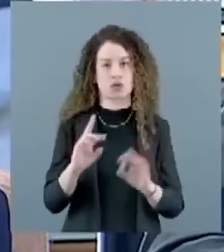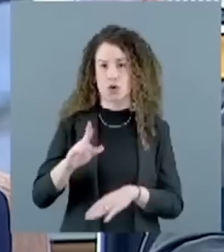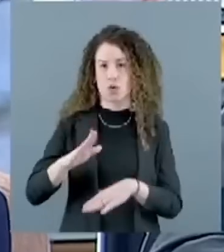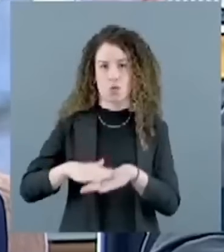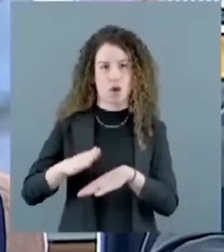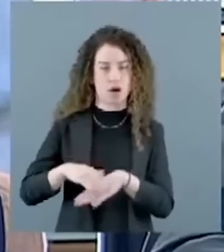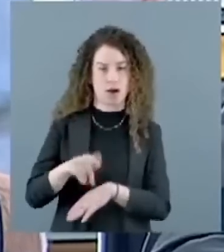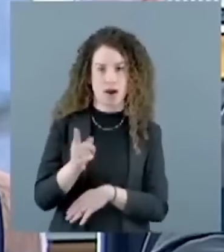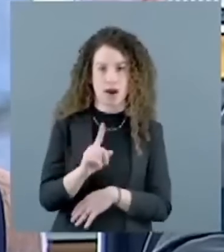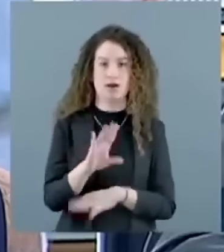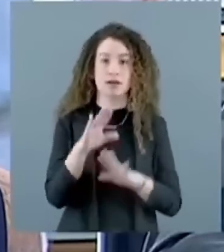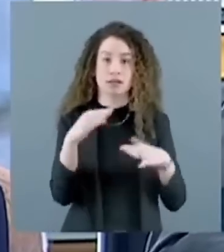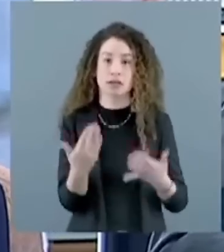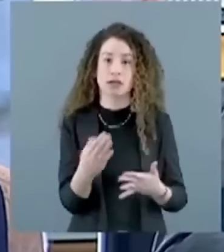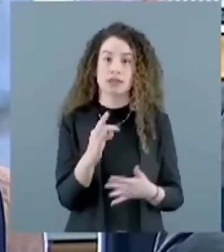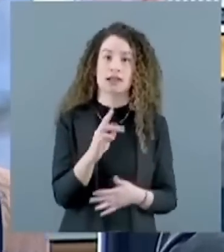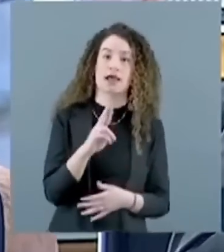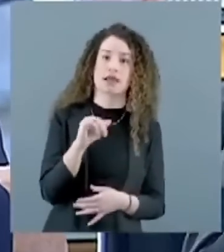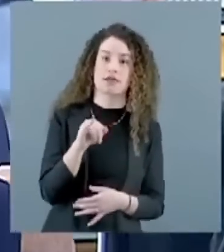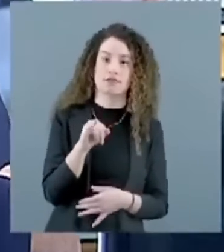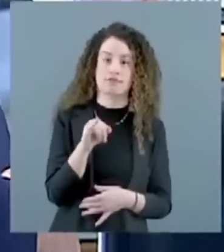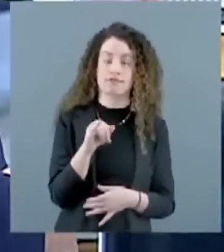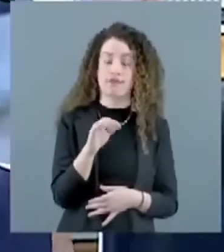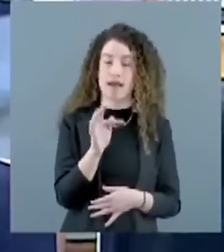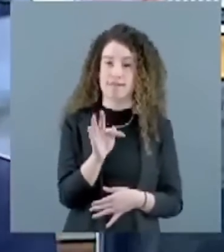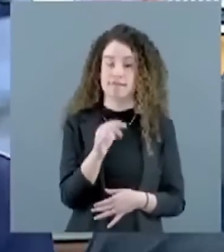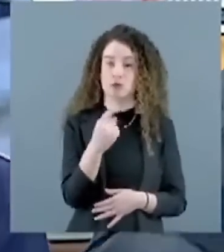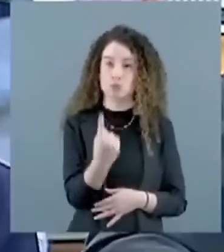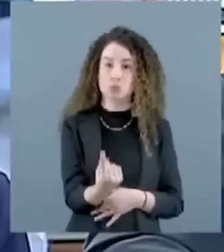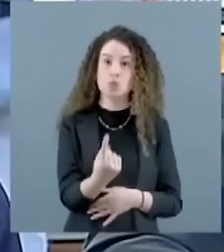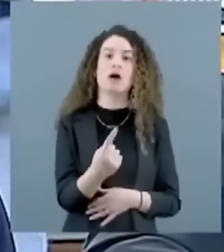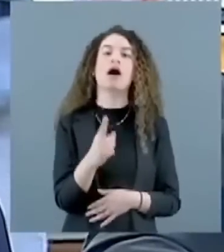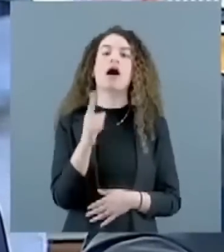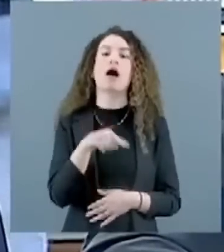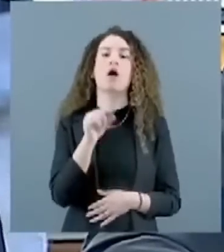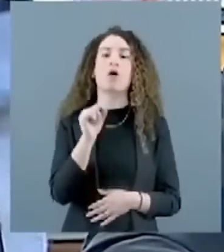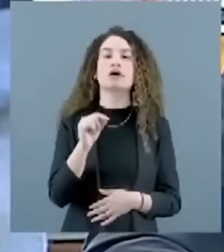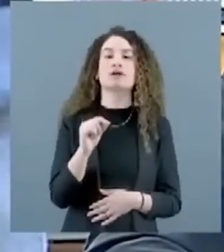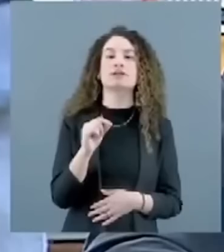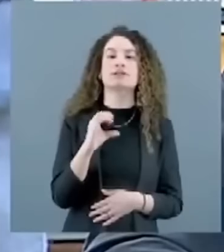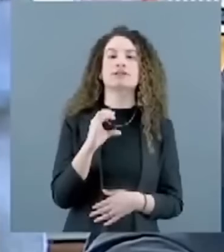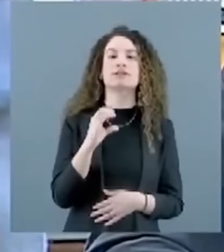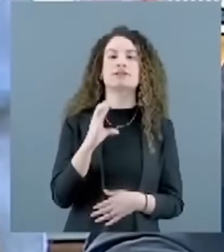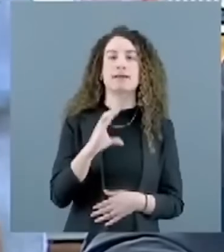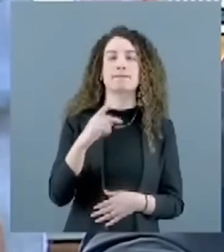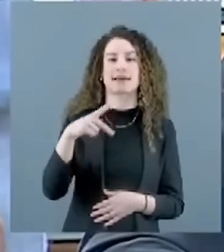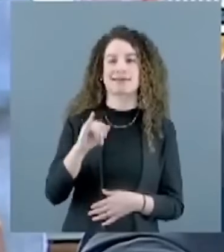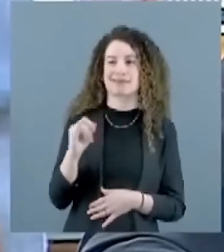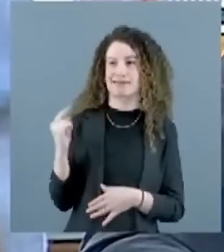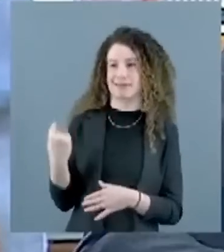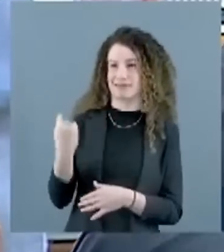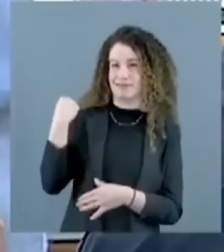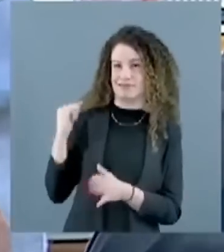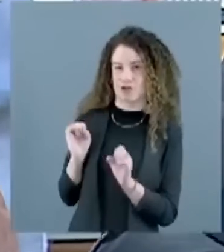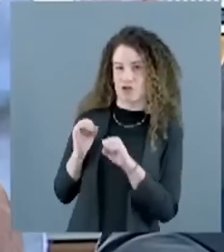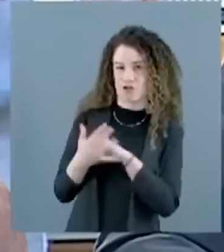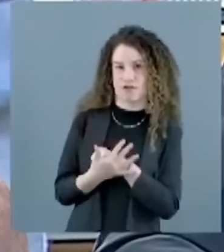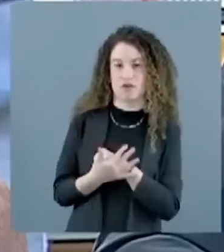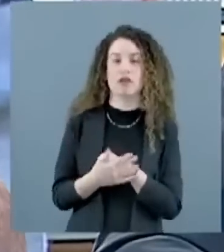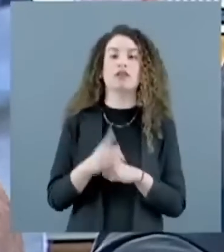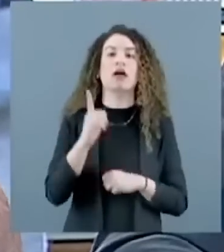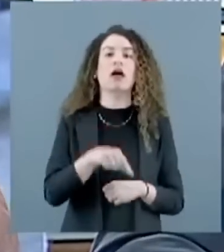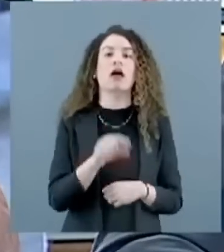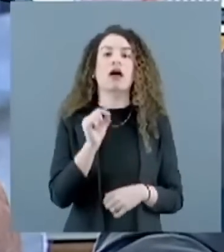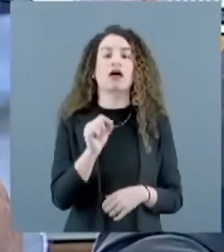o TRF1, na CPI da Covid, CPI recente, cassando liminar que proibia a indicação do senador Renan Calheiros